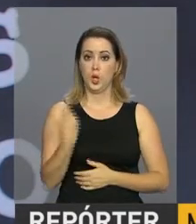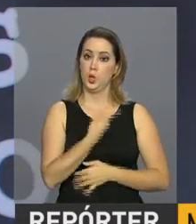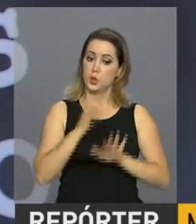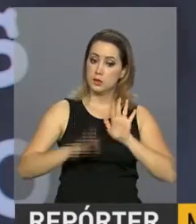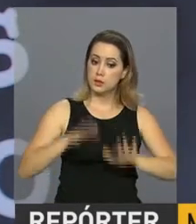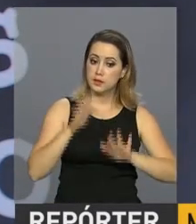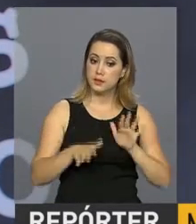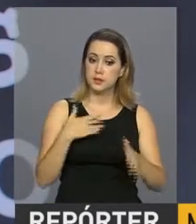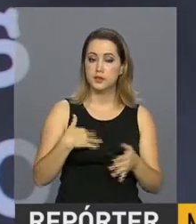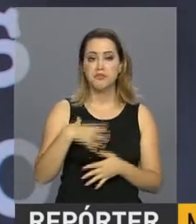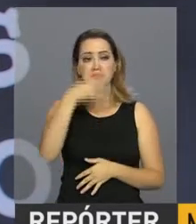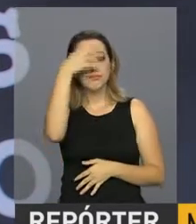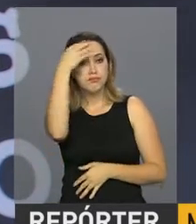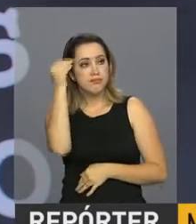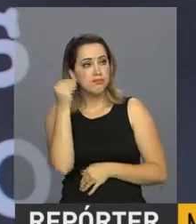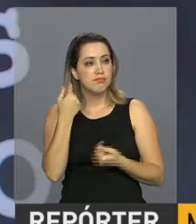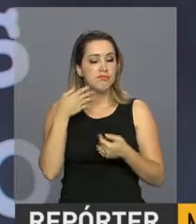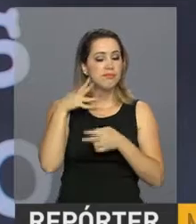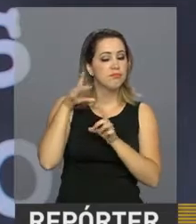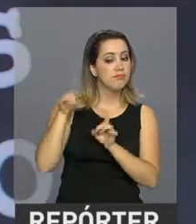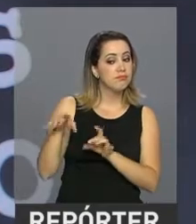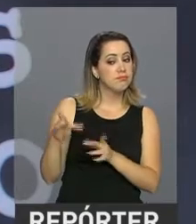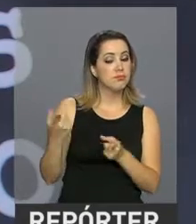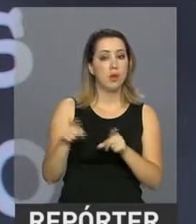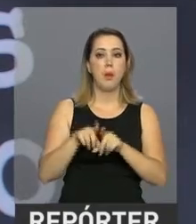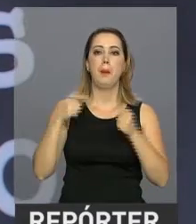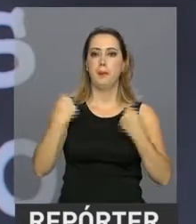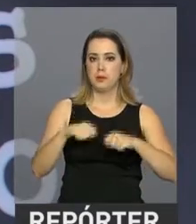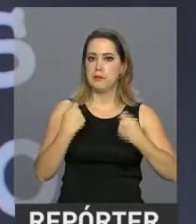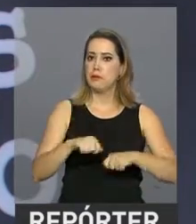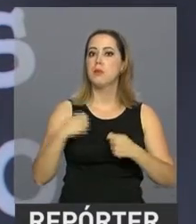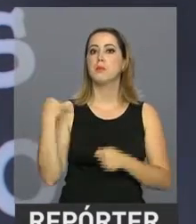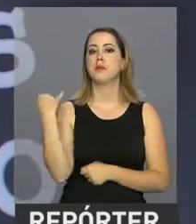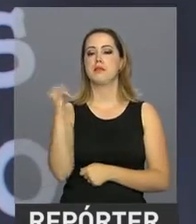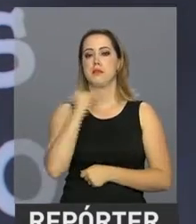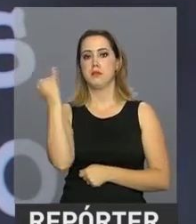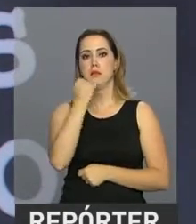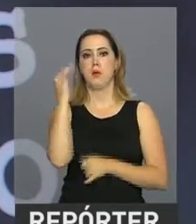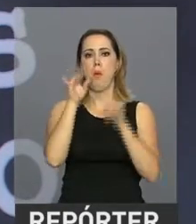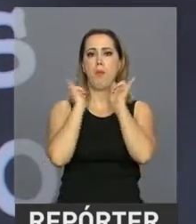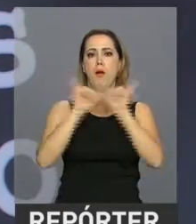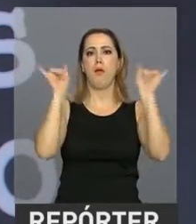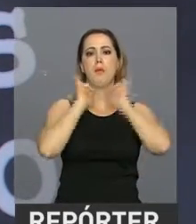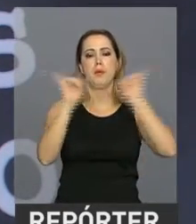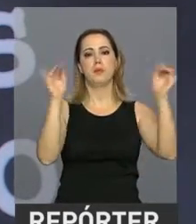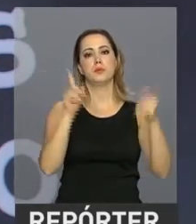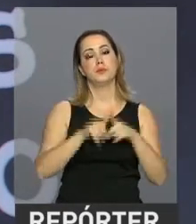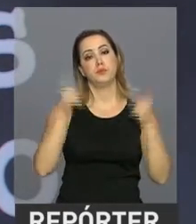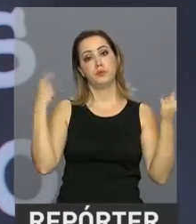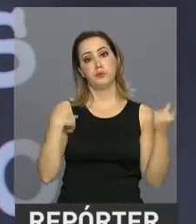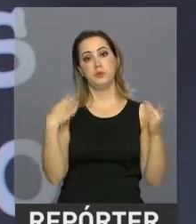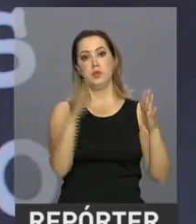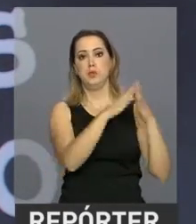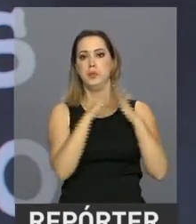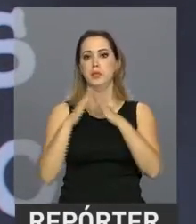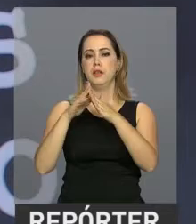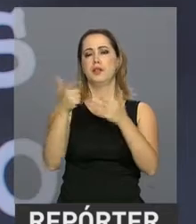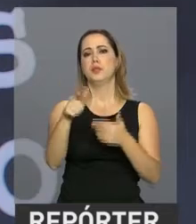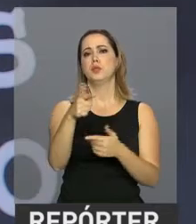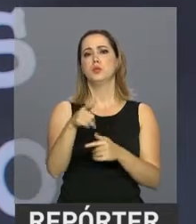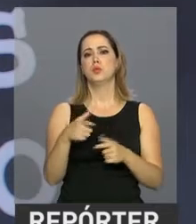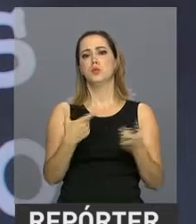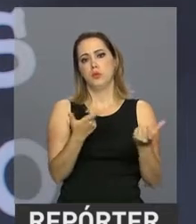inclusive no próprio local de trabalho. Daí a importância dessas ações e as ações de mídia. Na minha casa eu não tenho muitos focos, mas nas casas dos parentes mais próximos a